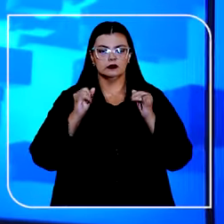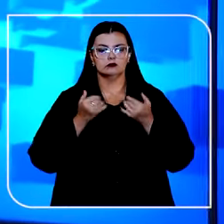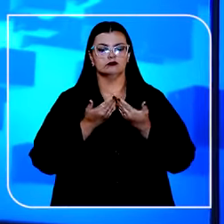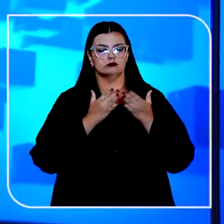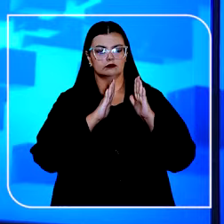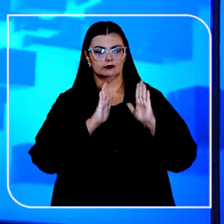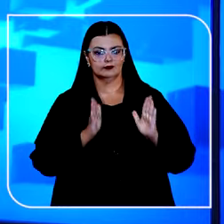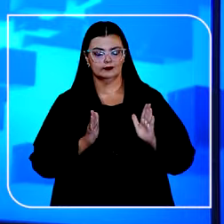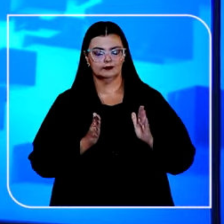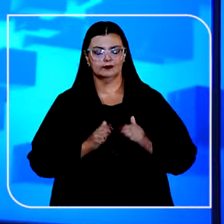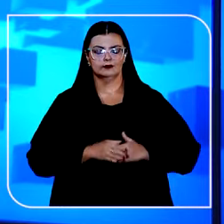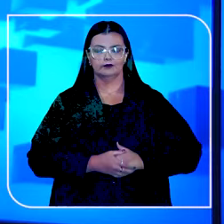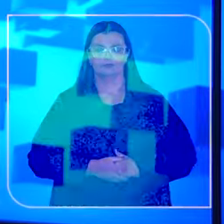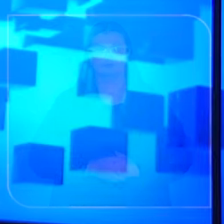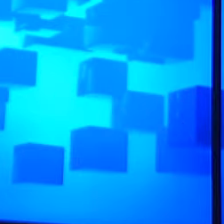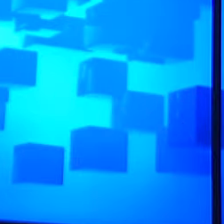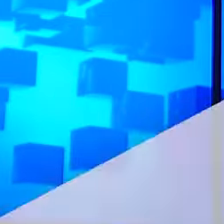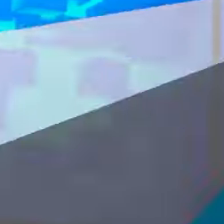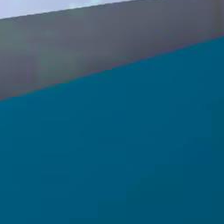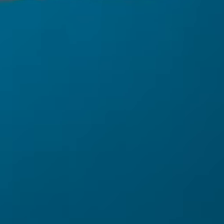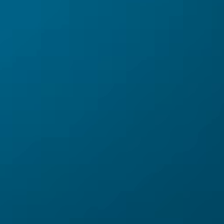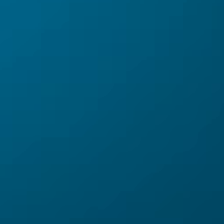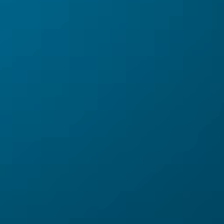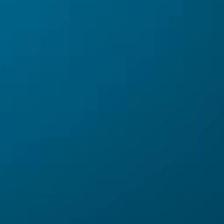notícias já está no